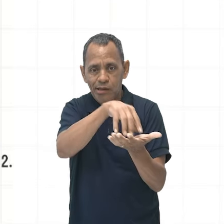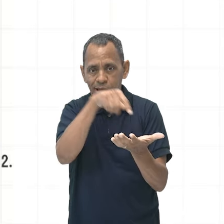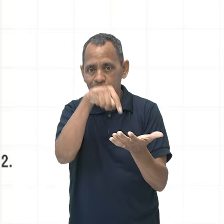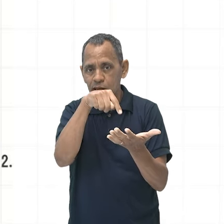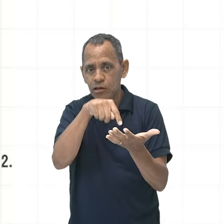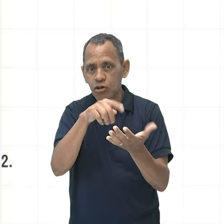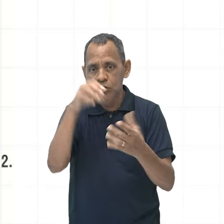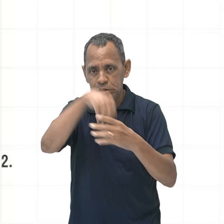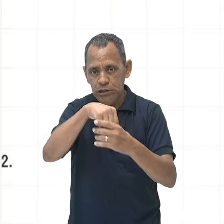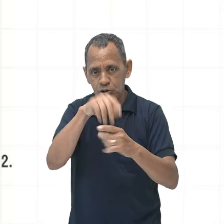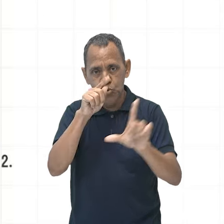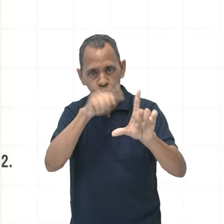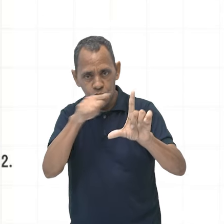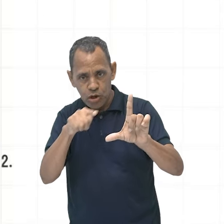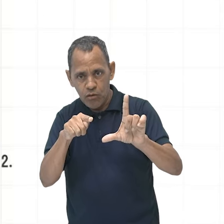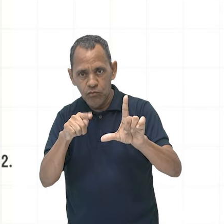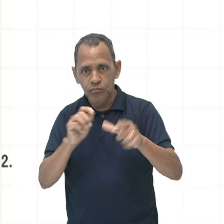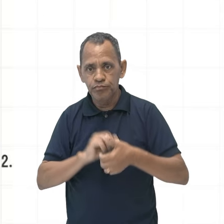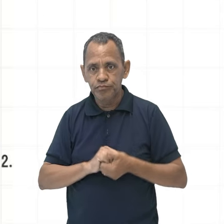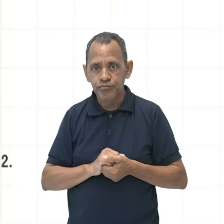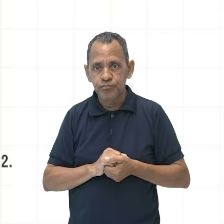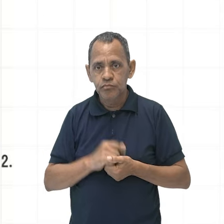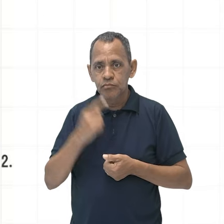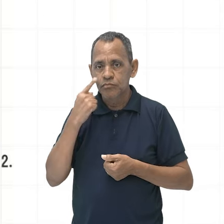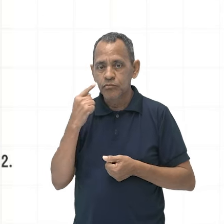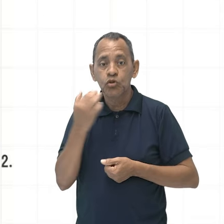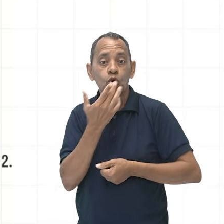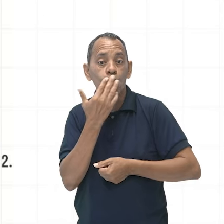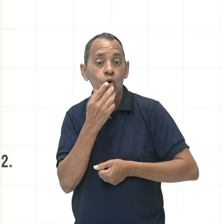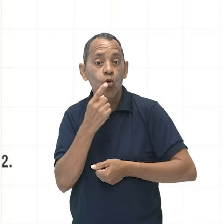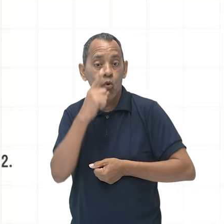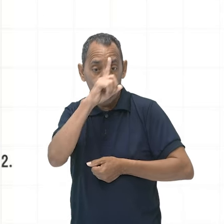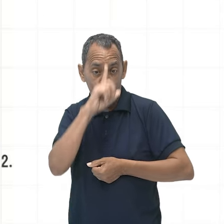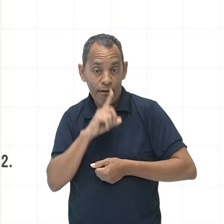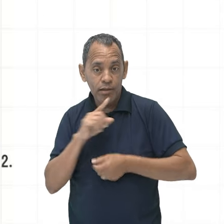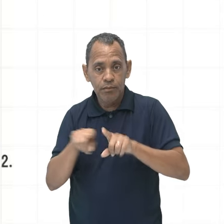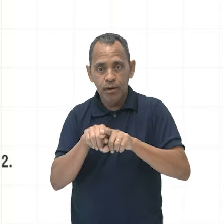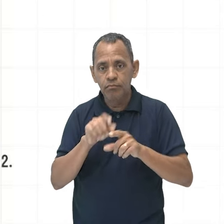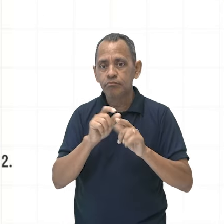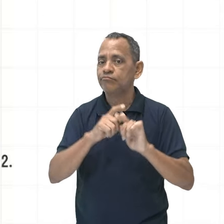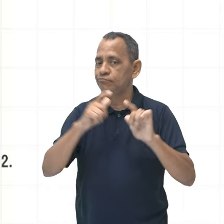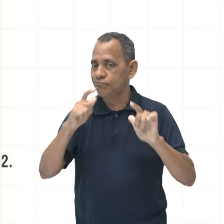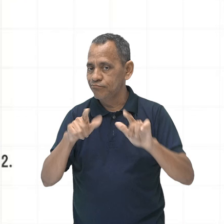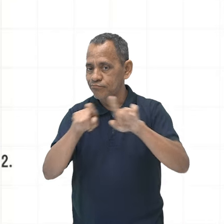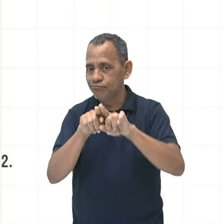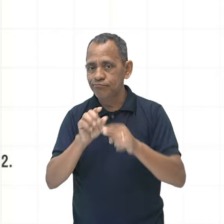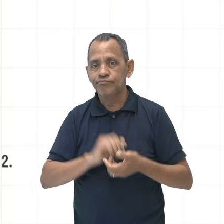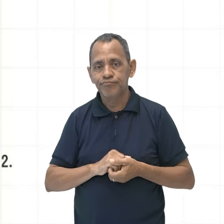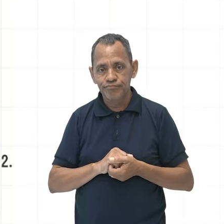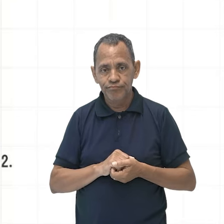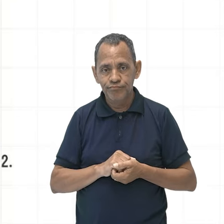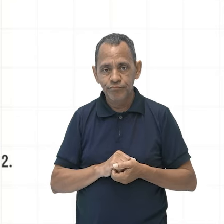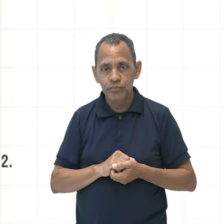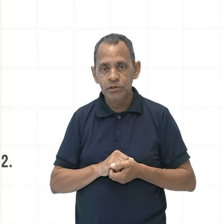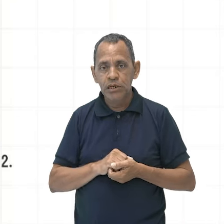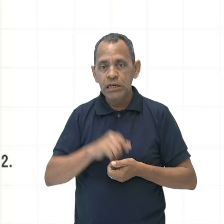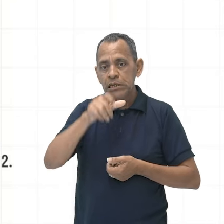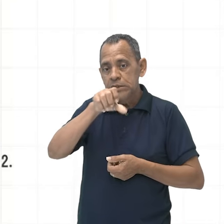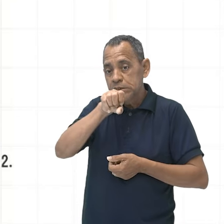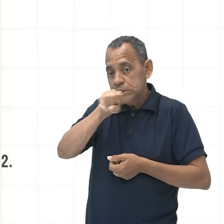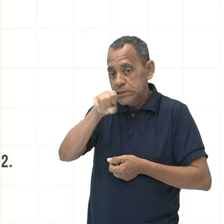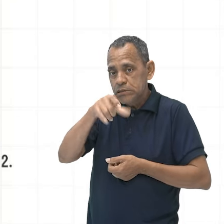para vocês. Esse aqui que está em amarelo é a maior parte, é o maior setor, né? Se a gente não tivesse essa